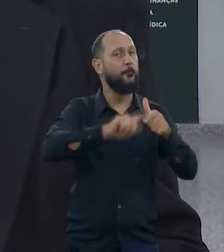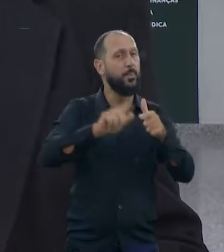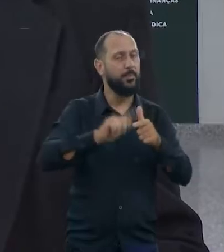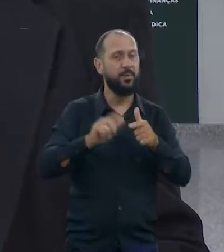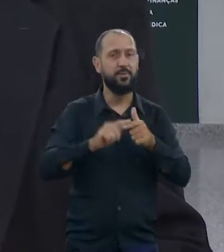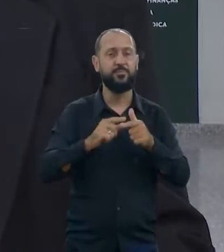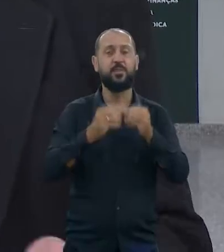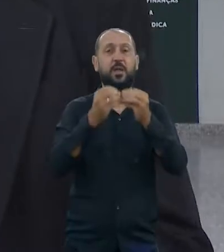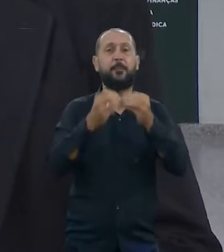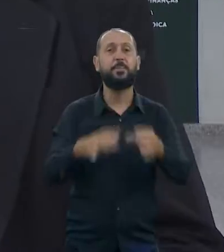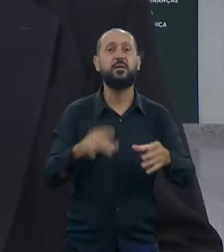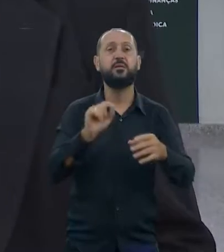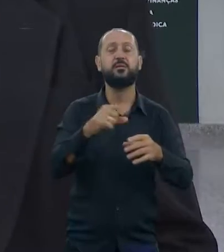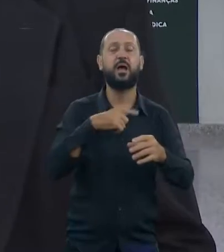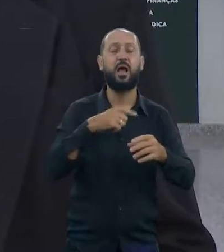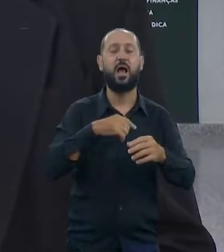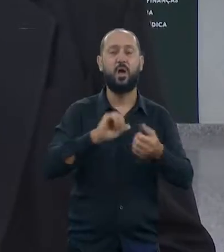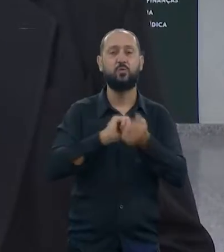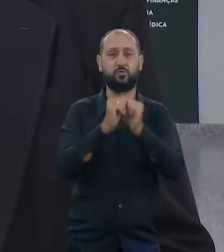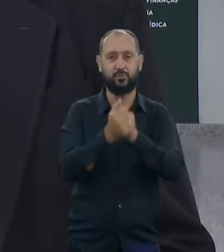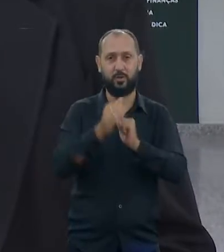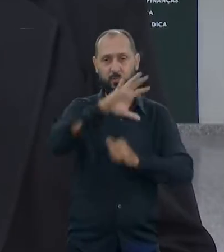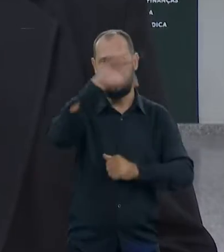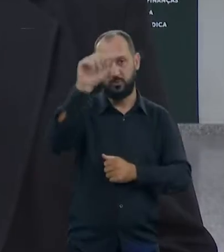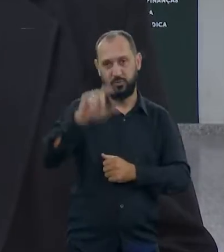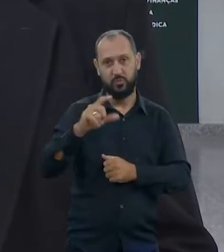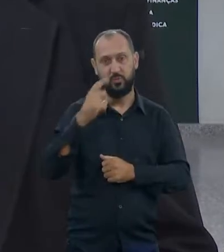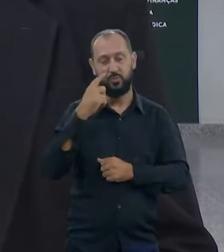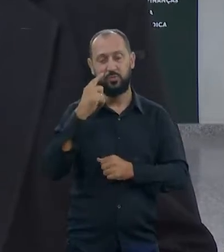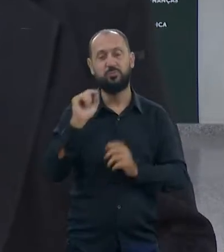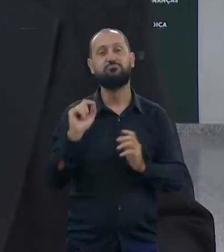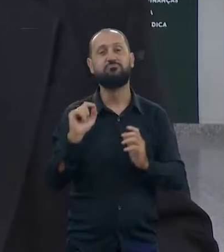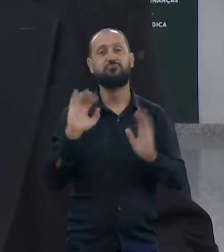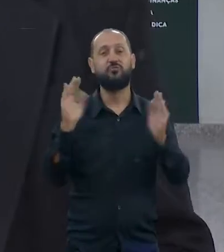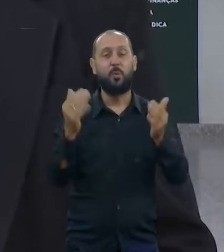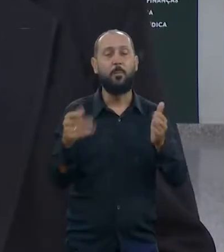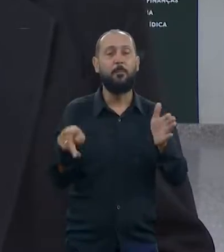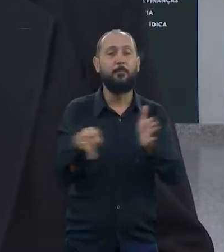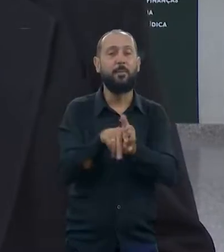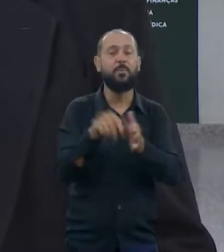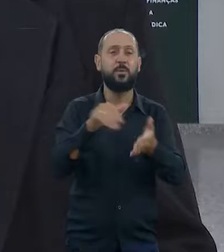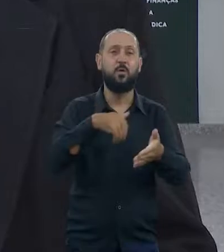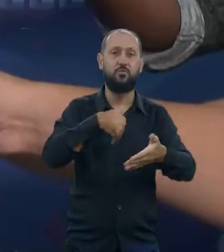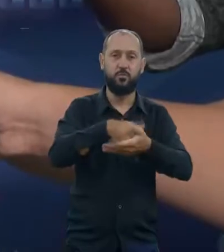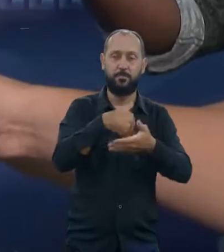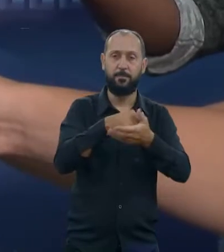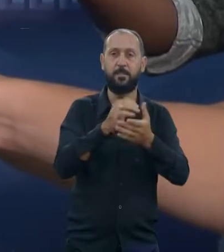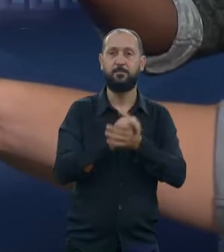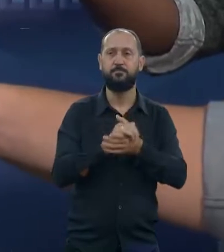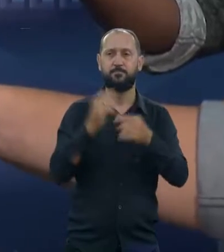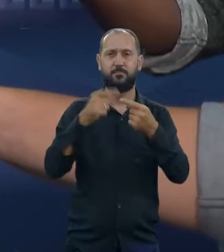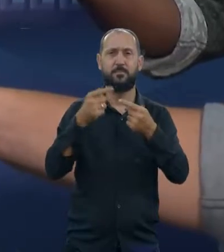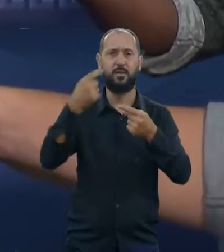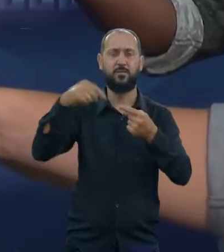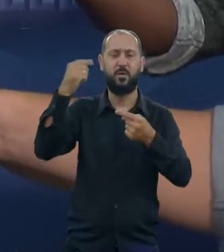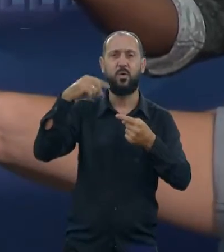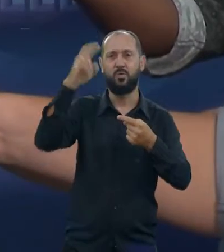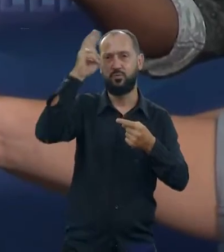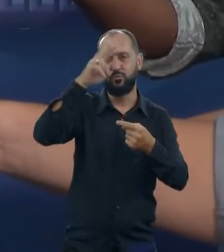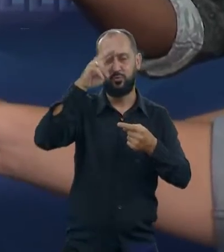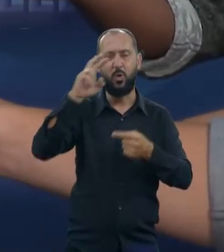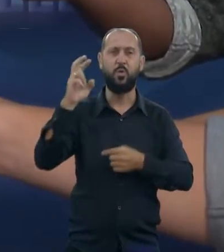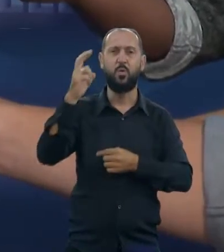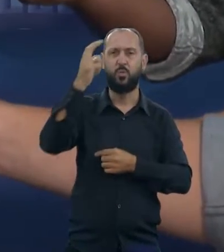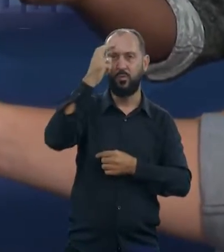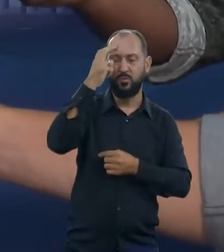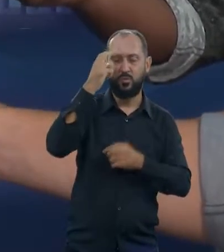acarretado problemas e prejuízos ao esporte sul-mato-grossense, principalmente ao futebol. Além da questão histórica e